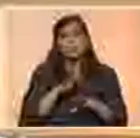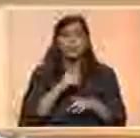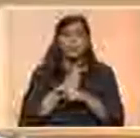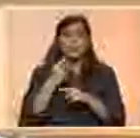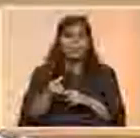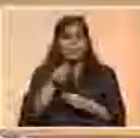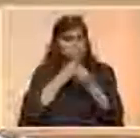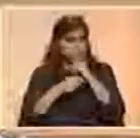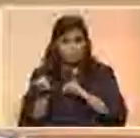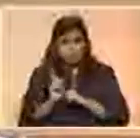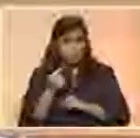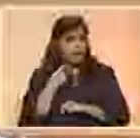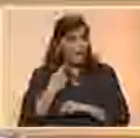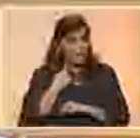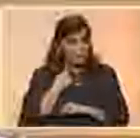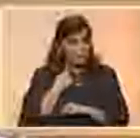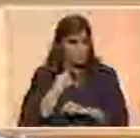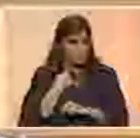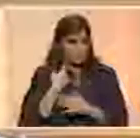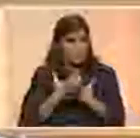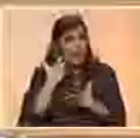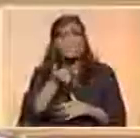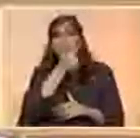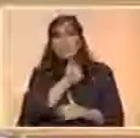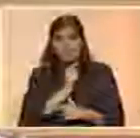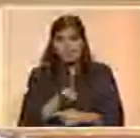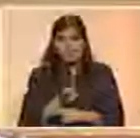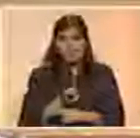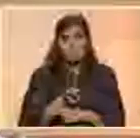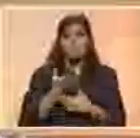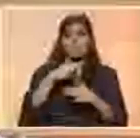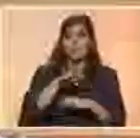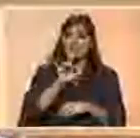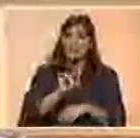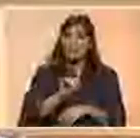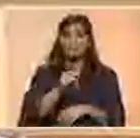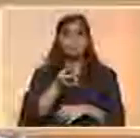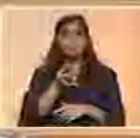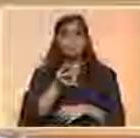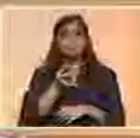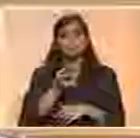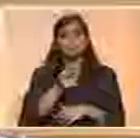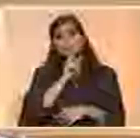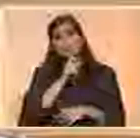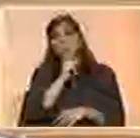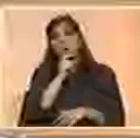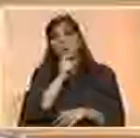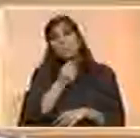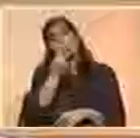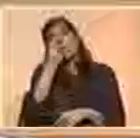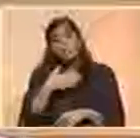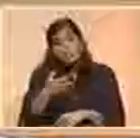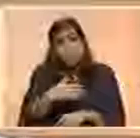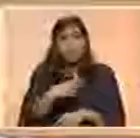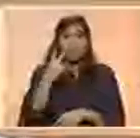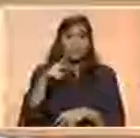da ingestão de carnes, sobretudo carnes vermelhas, muito embora faça uma ingestão de uma ou duas vezes por semana carnes